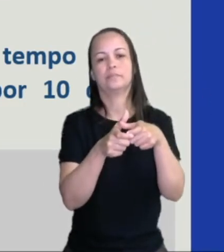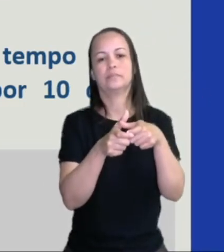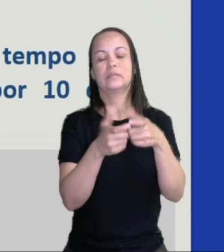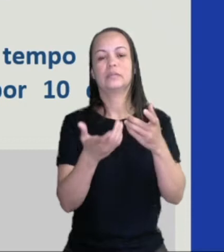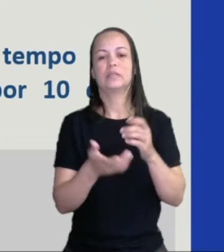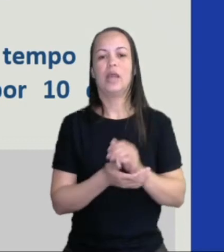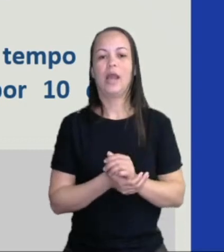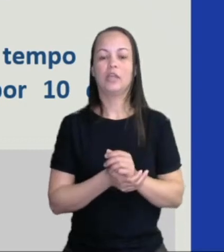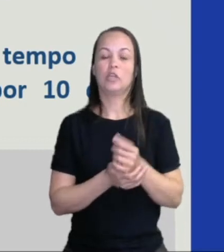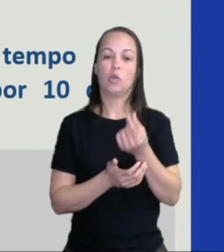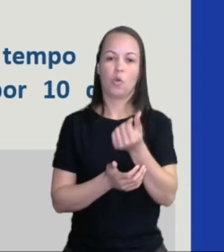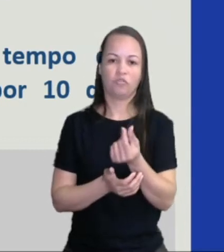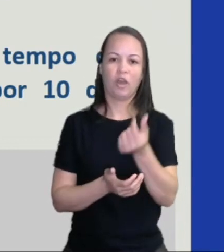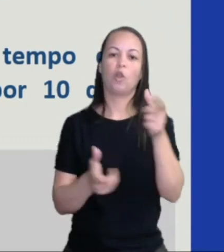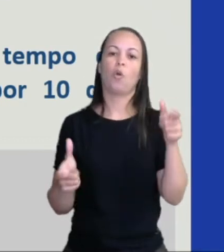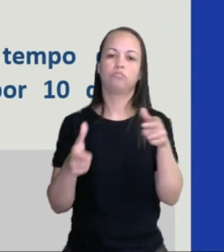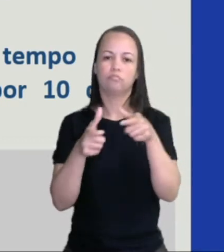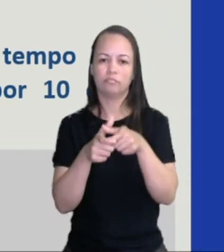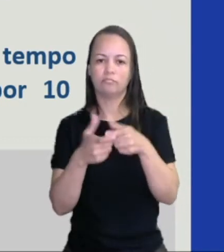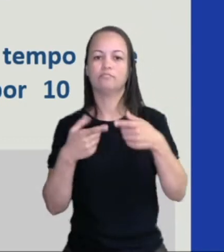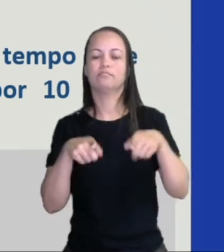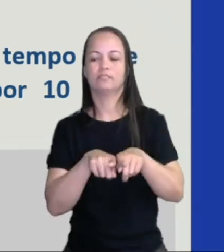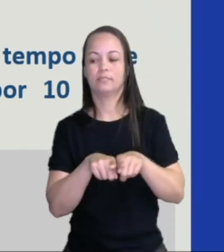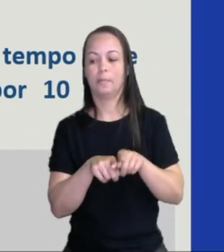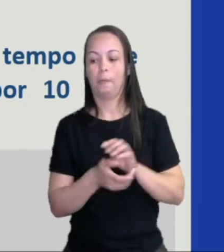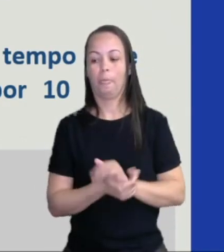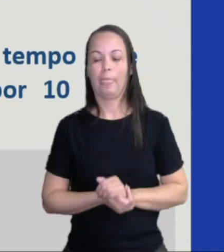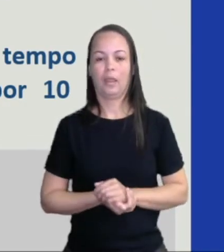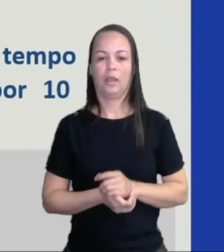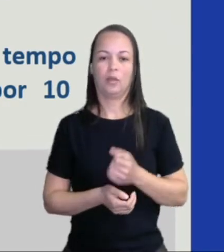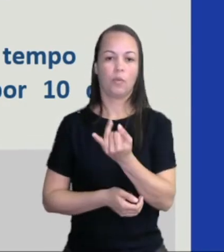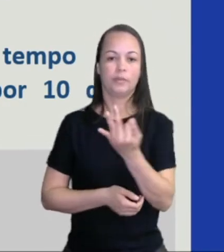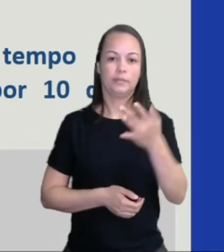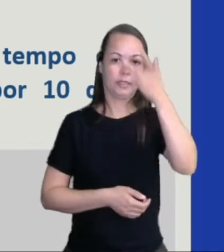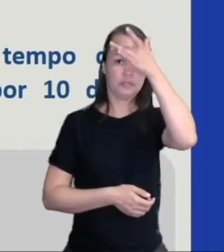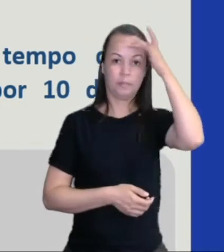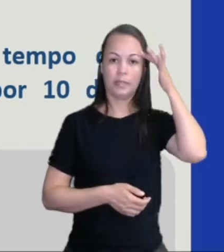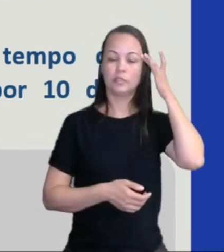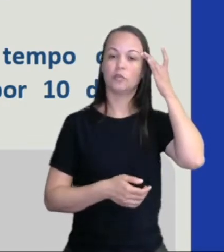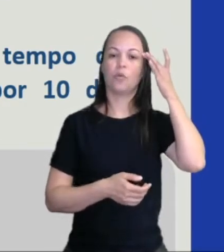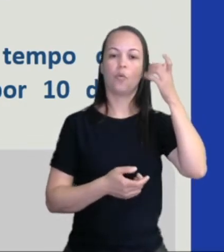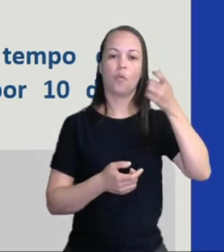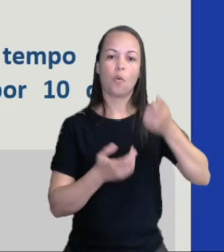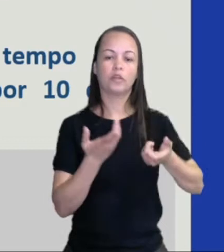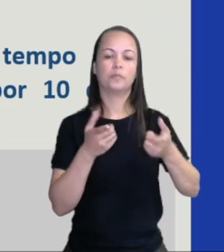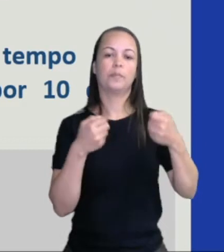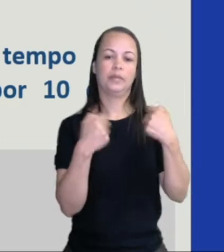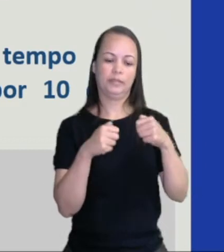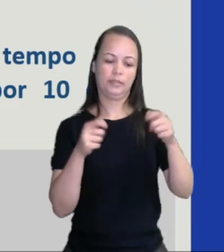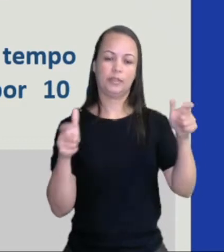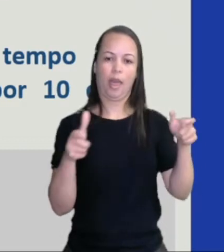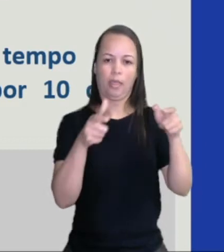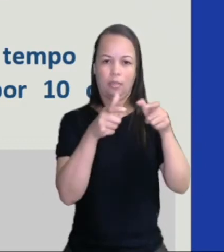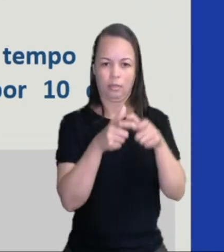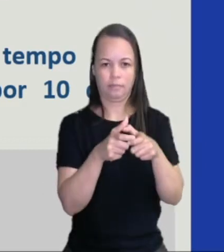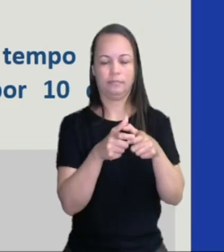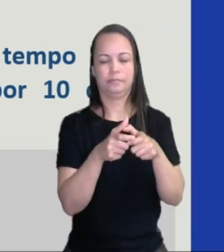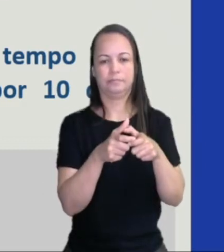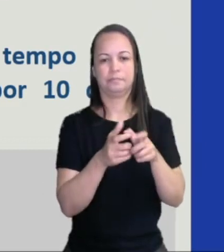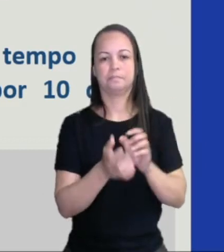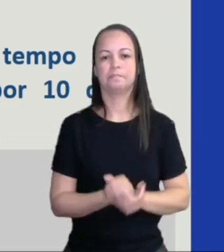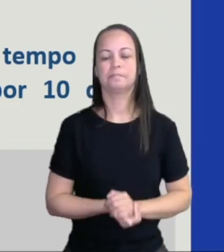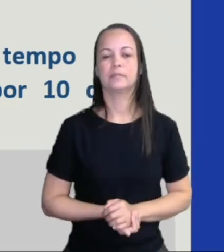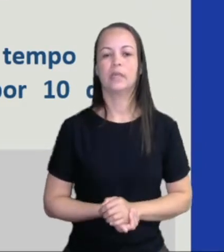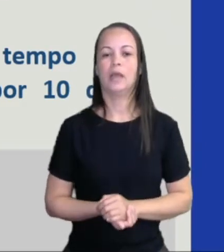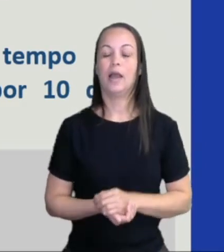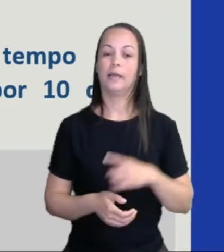de dias lá na instalação, a quantidade de pessoas vai ter que diminuir, tá? Daí a gente